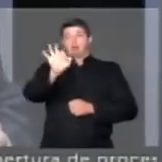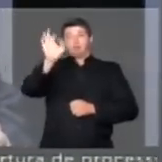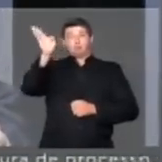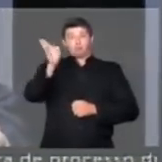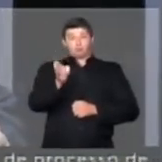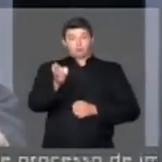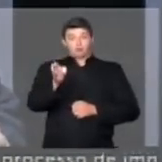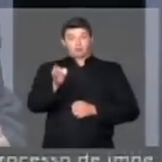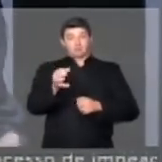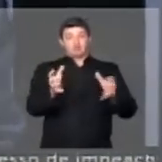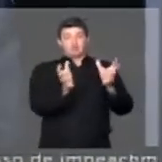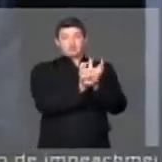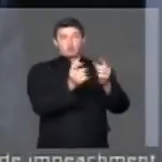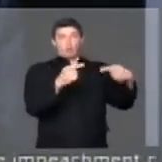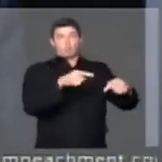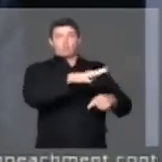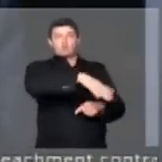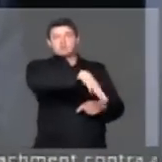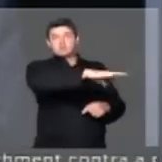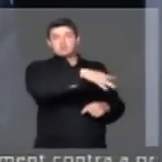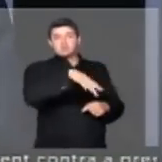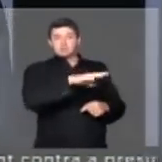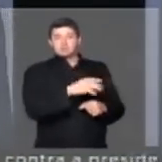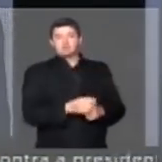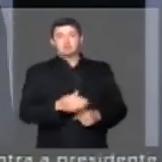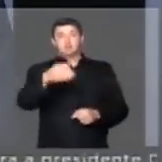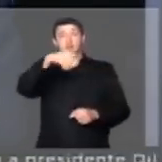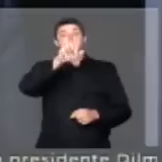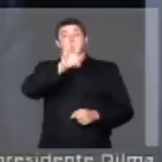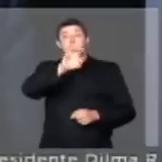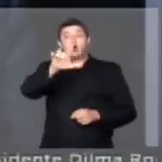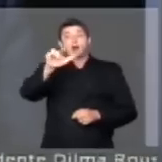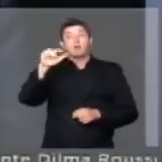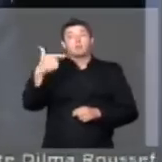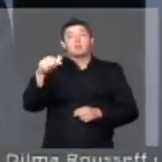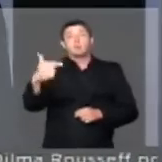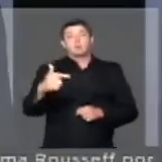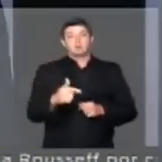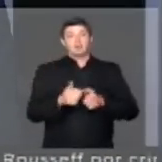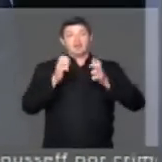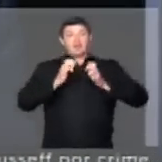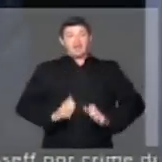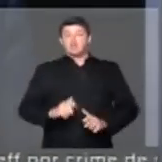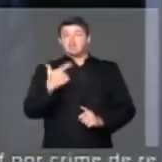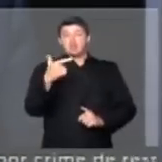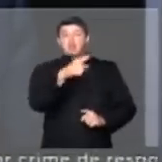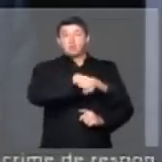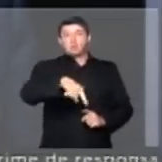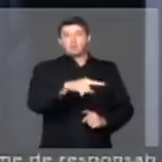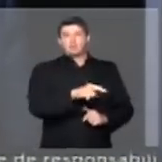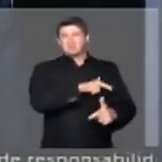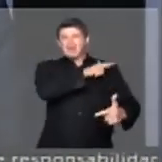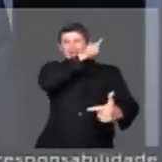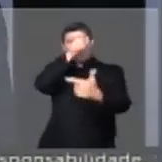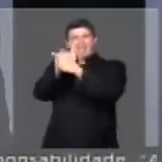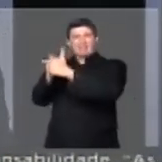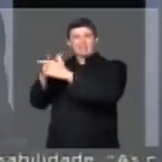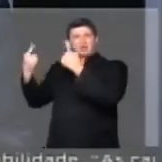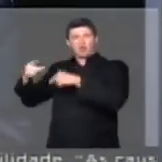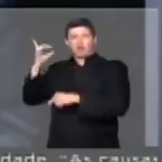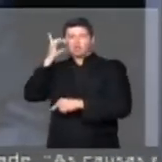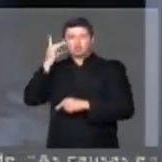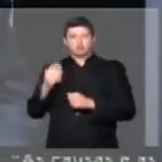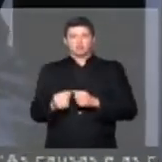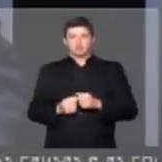95% dessa oposição não tem moral, não tem ética para agredir a presidente